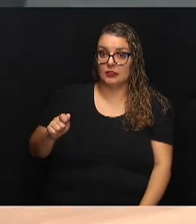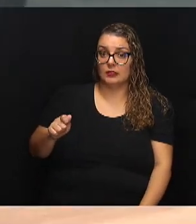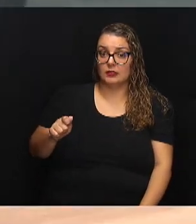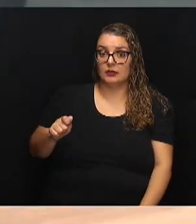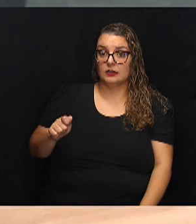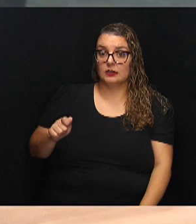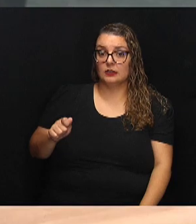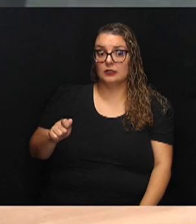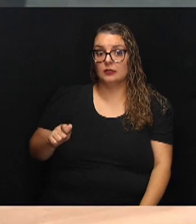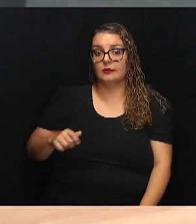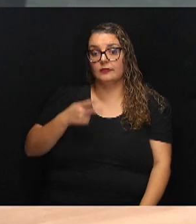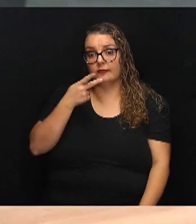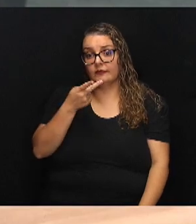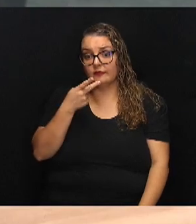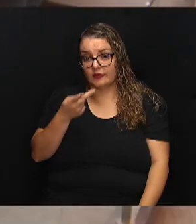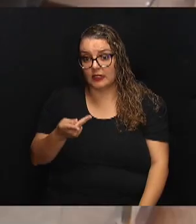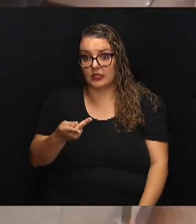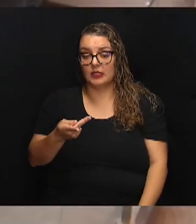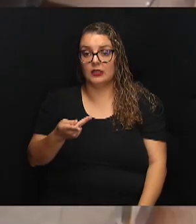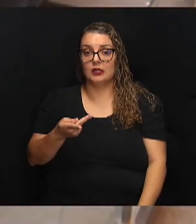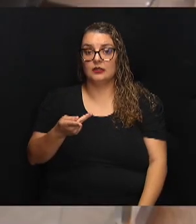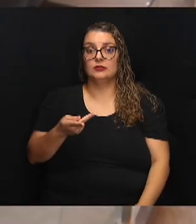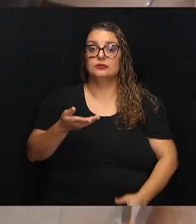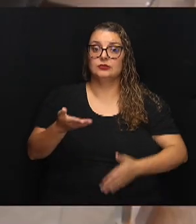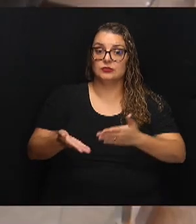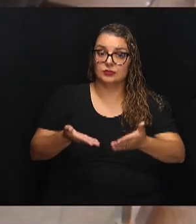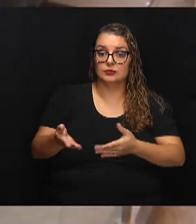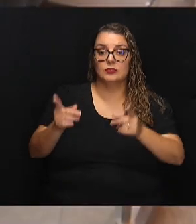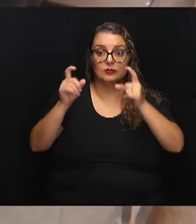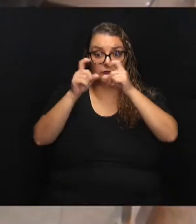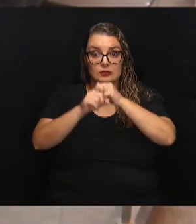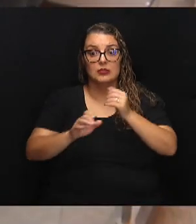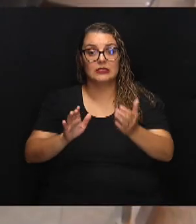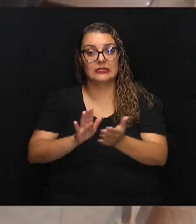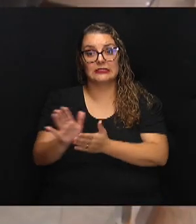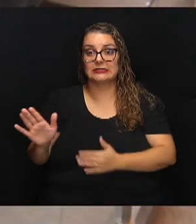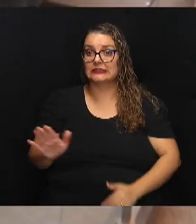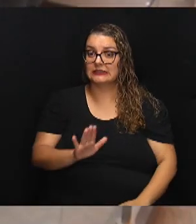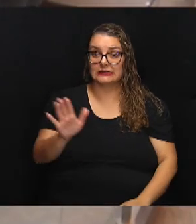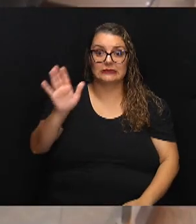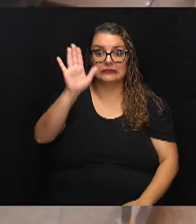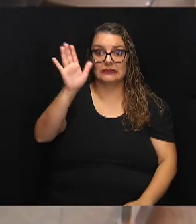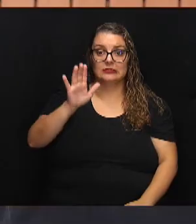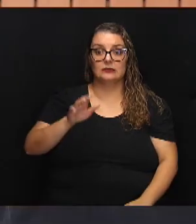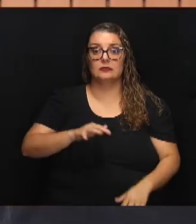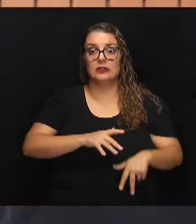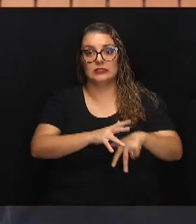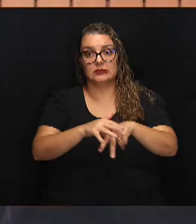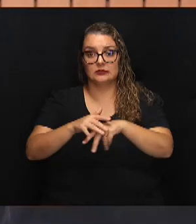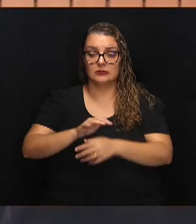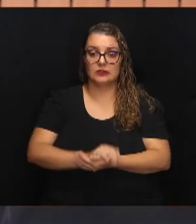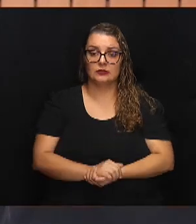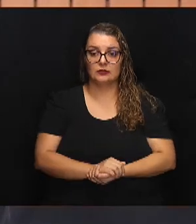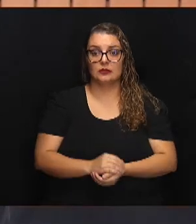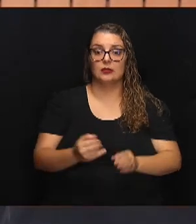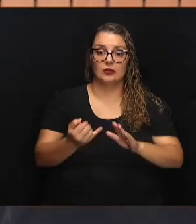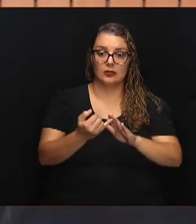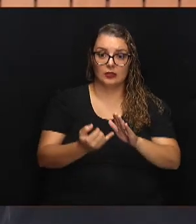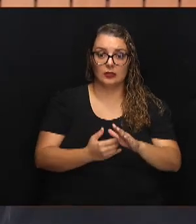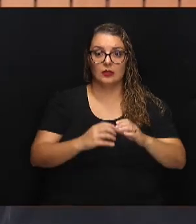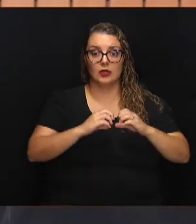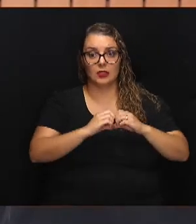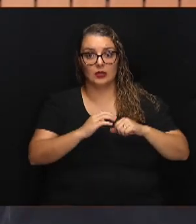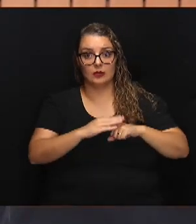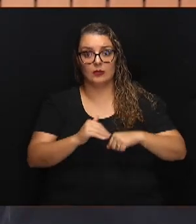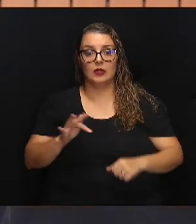as dificuldades relacionadas ao tratamento de alto custo para esses pacientes. O Instituto Amor e Carinho, a